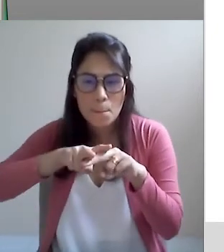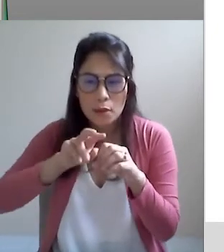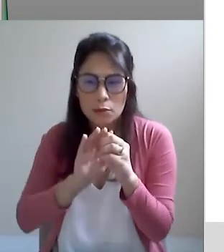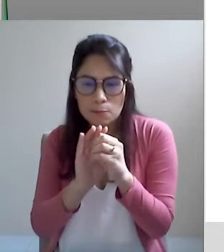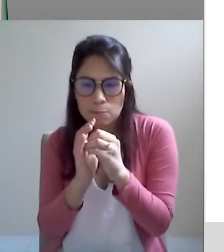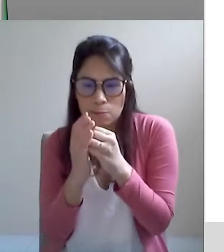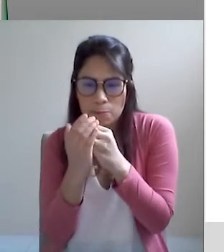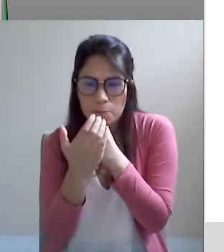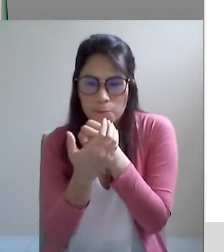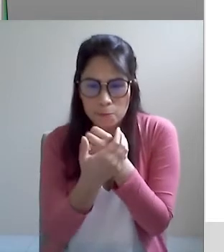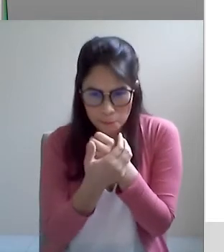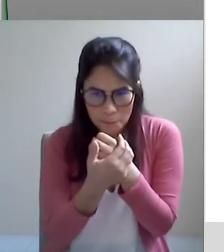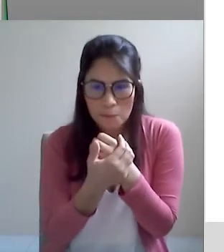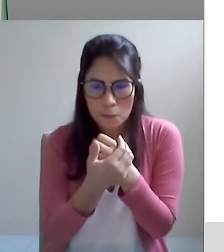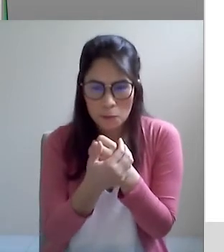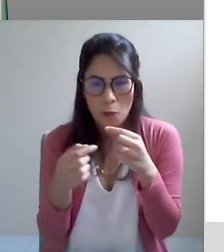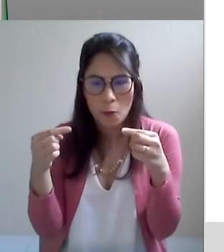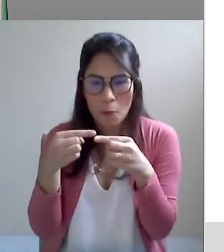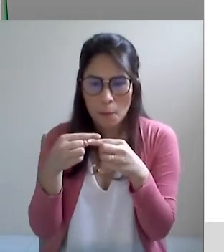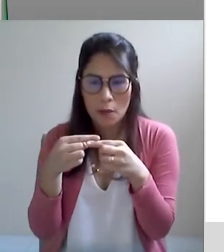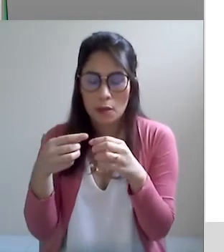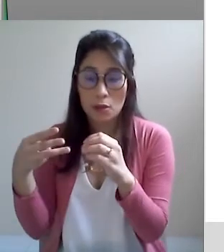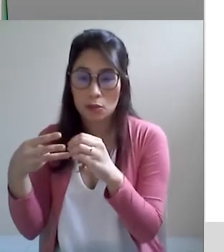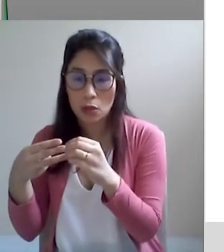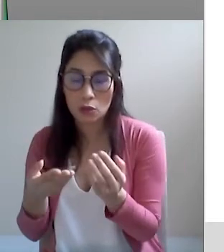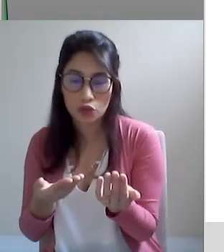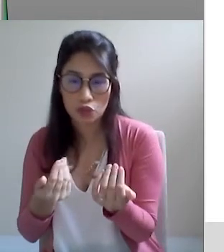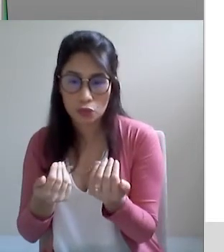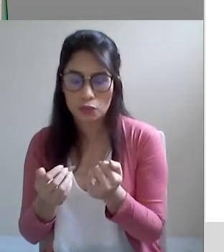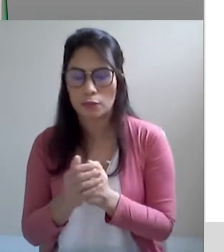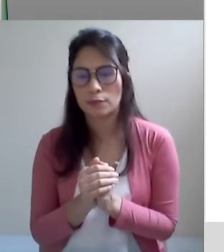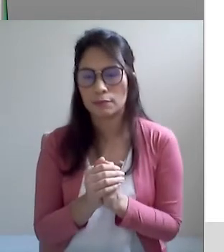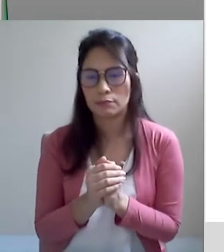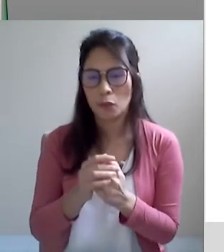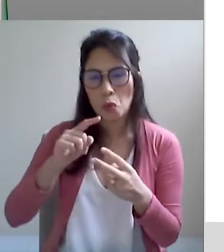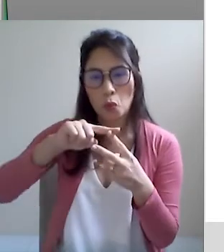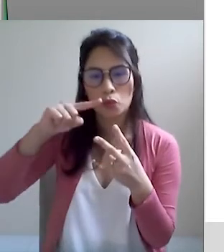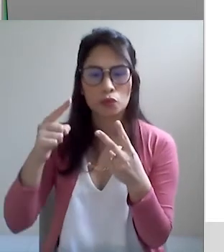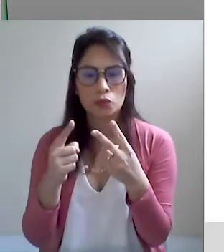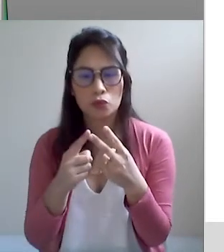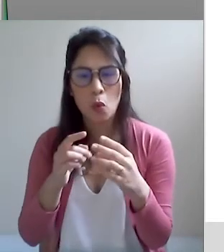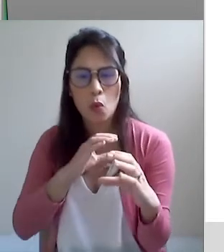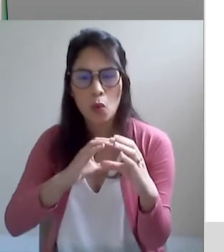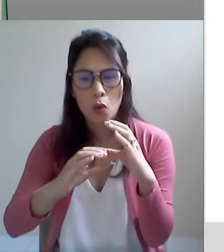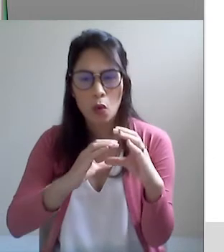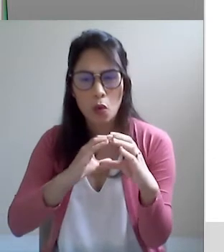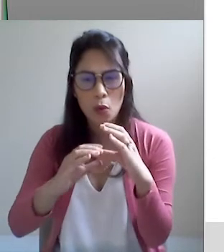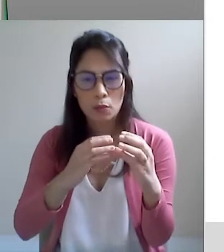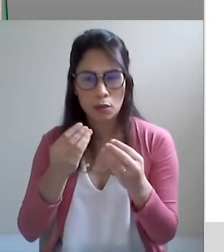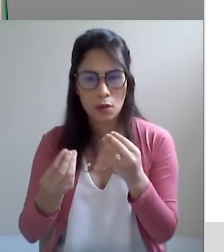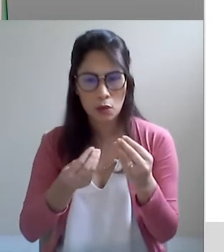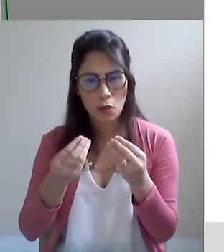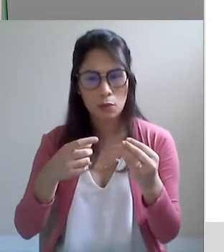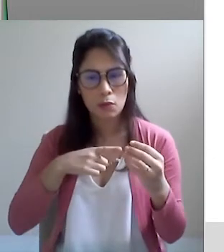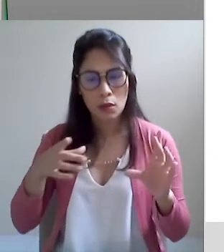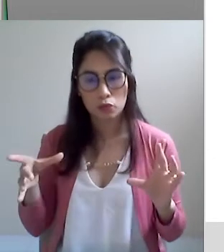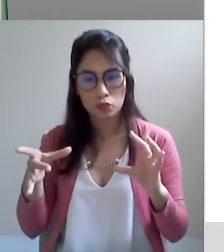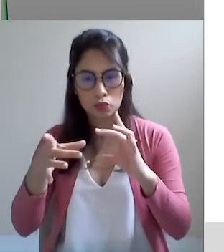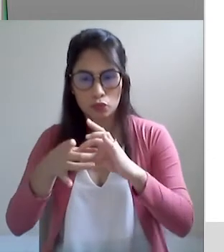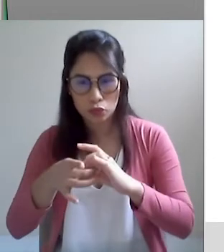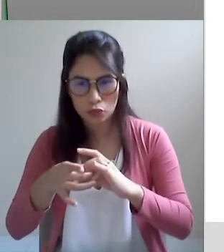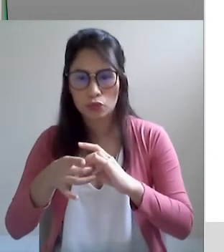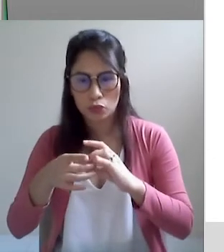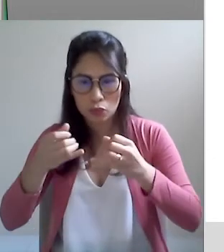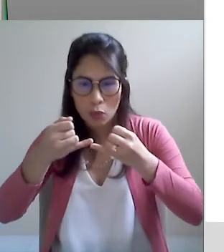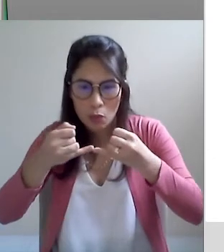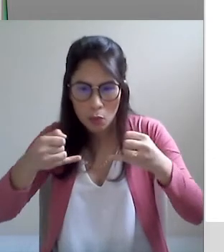osteoblasto passa a ser encarcerado pela matriz, tornando-se então um osteócito jovem. Os osteoblastos e